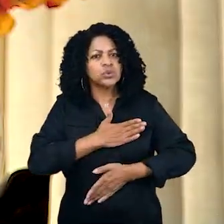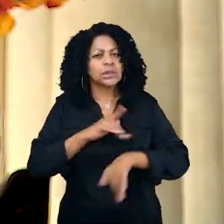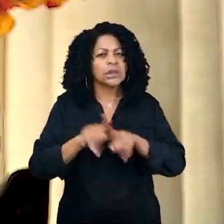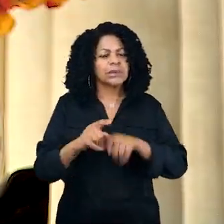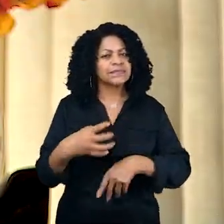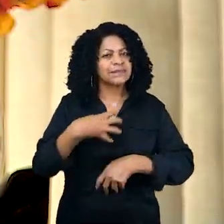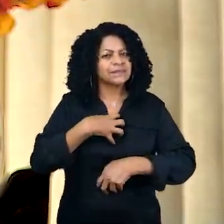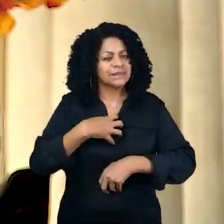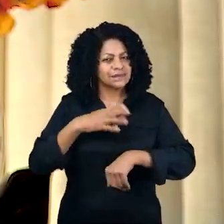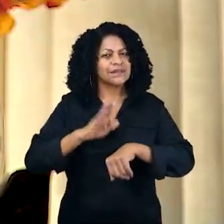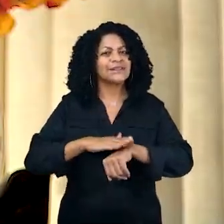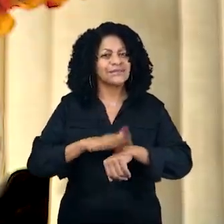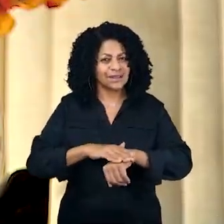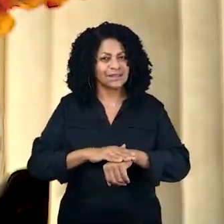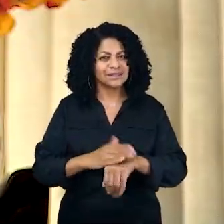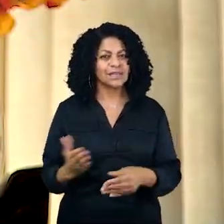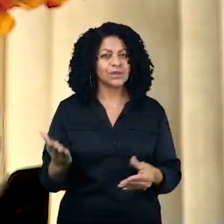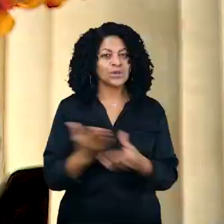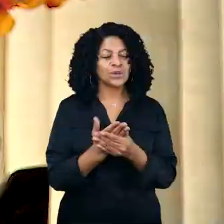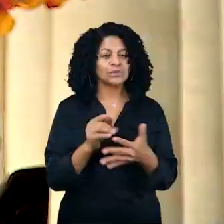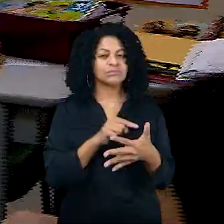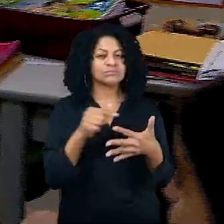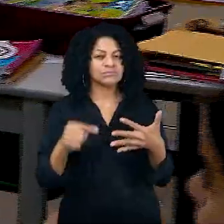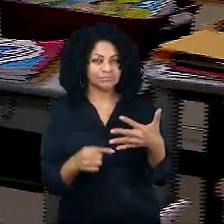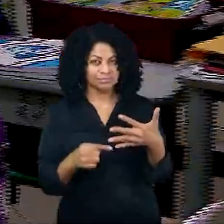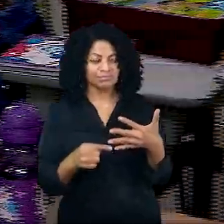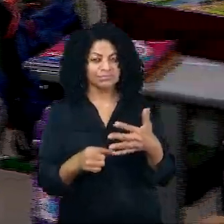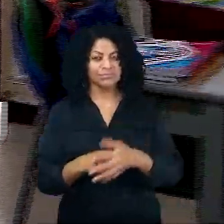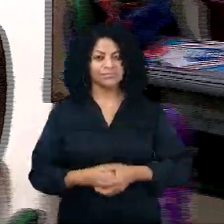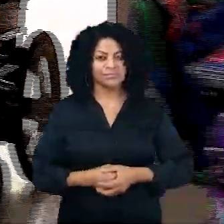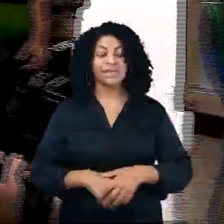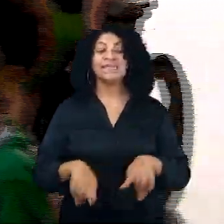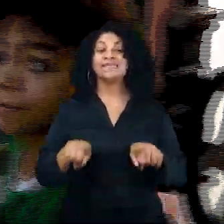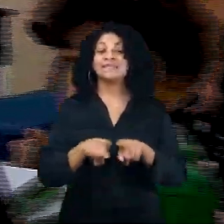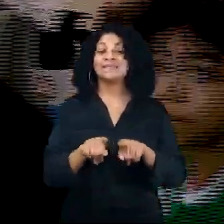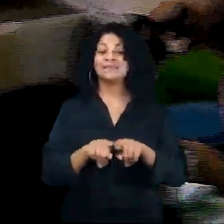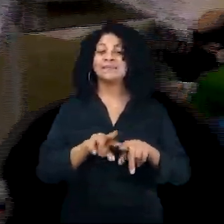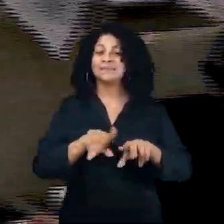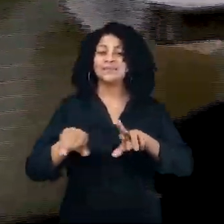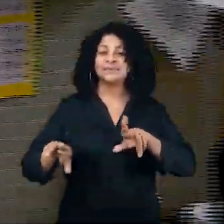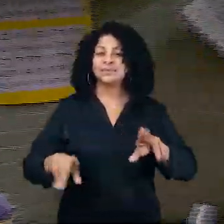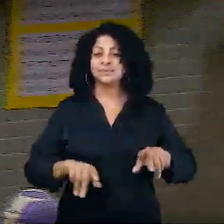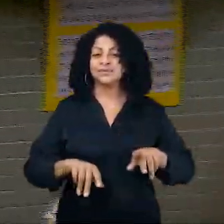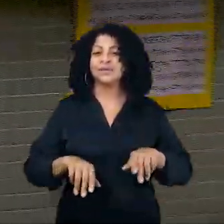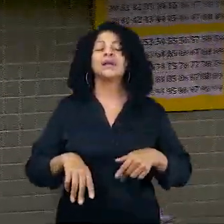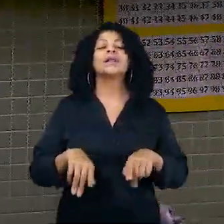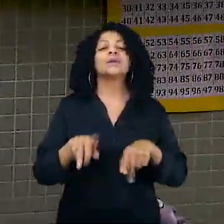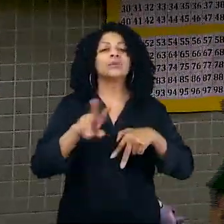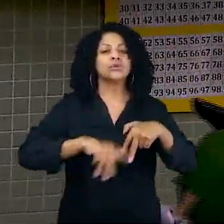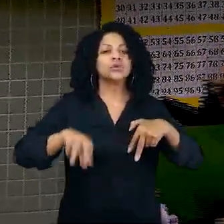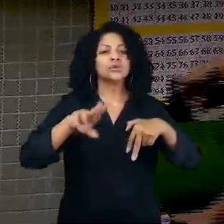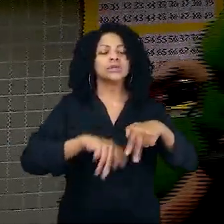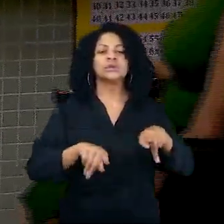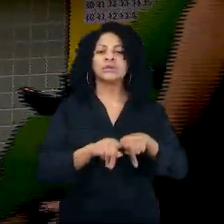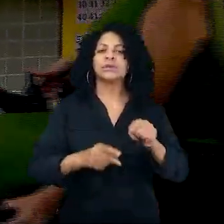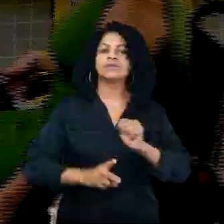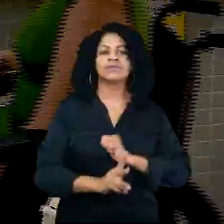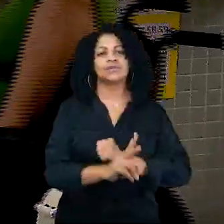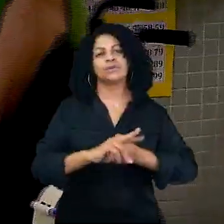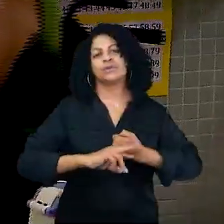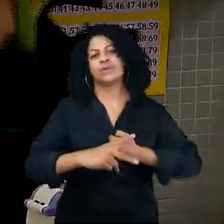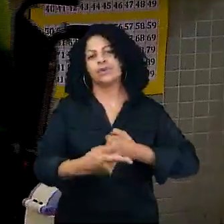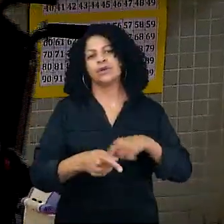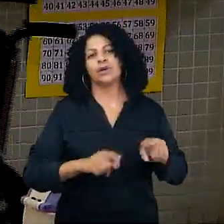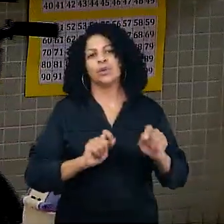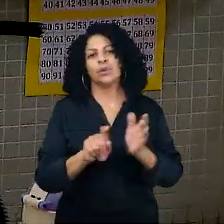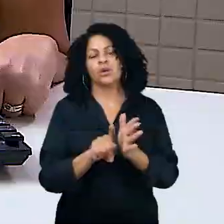discriminação, ela faz sentido em termos processuais. Para eliminar diferenciações por gênero e, consequentemente,